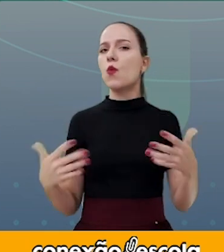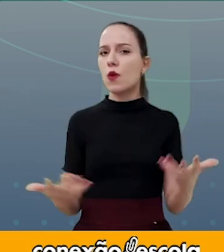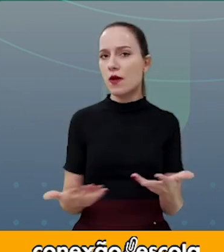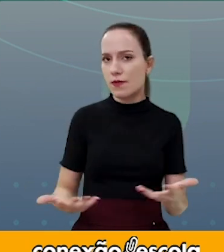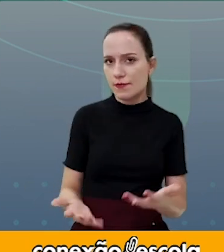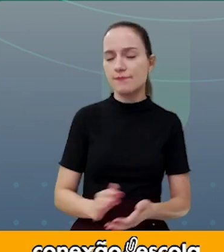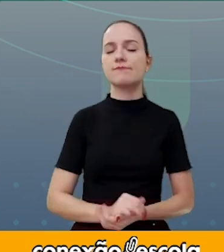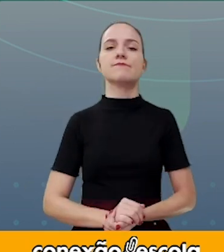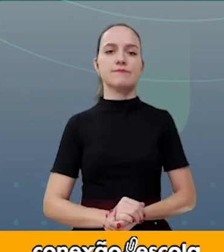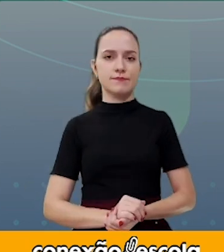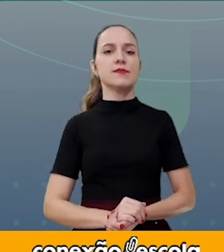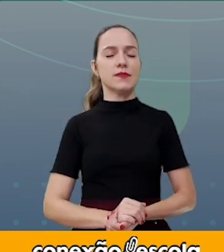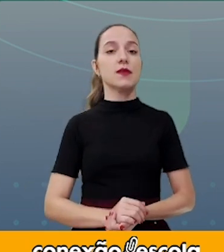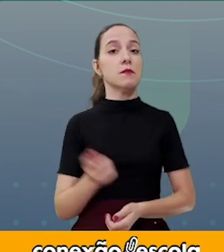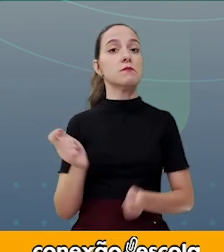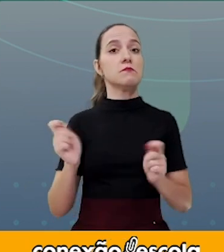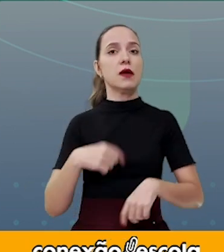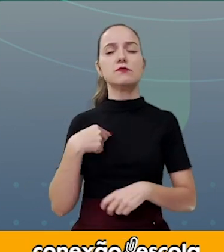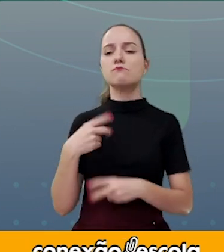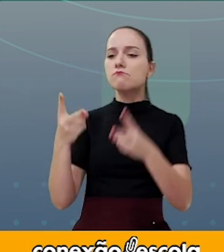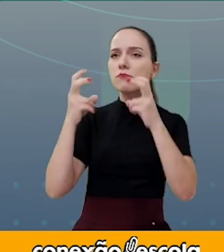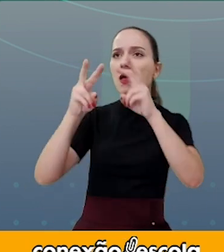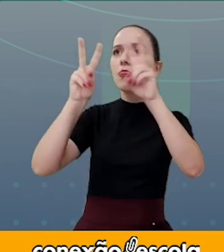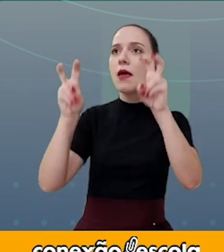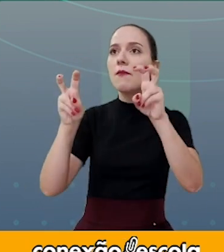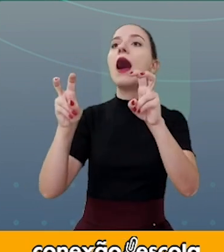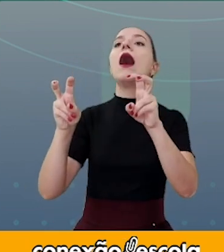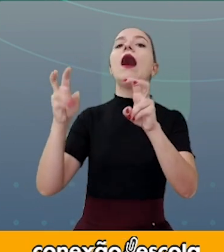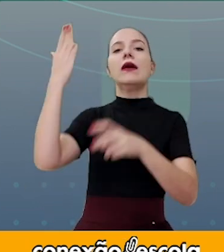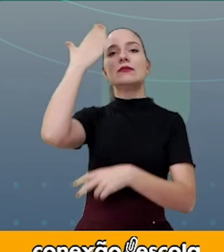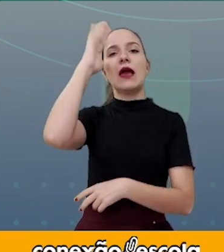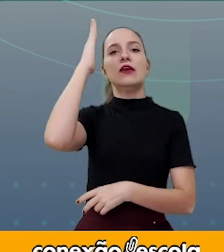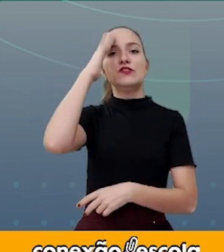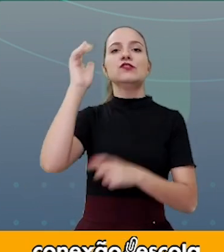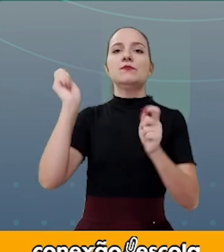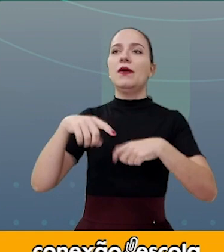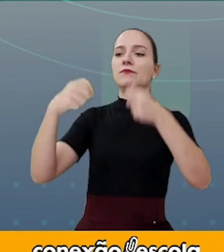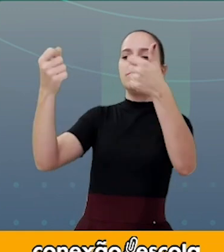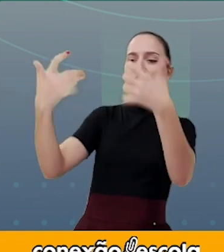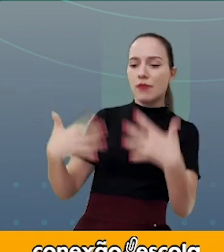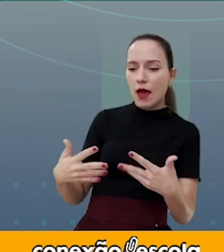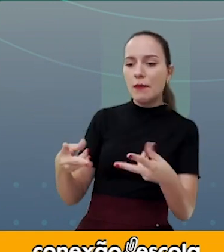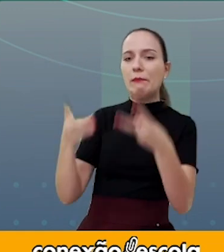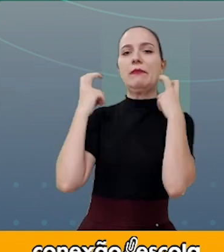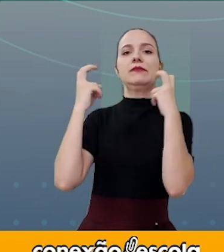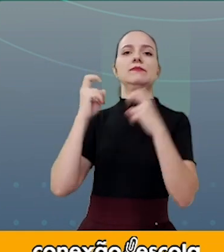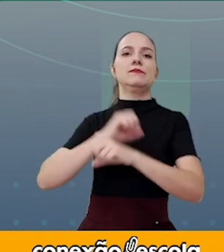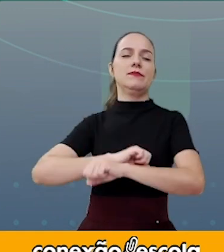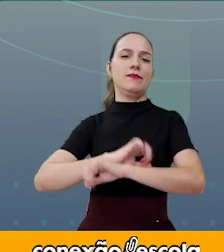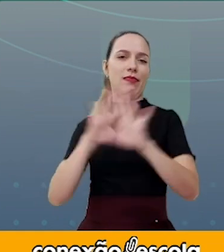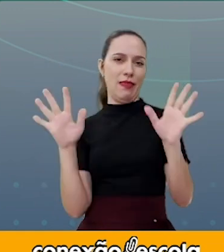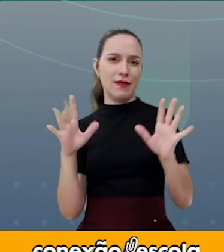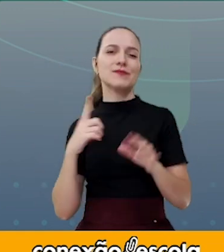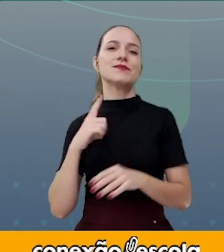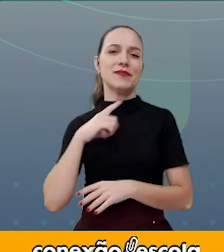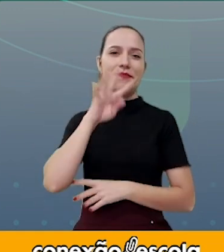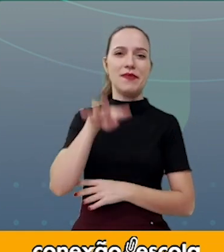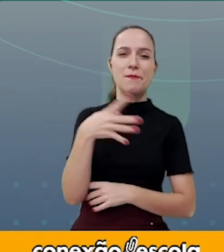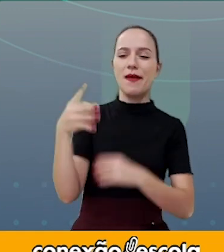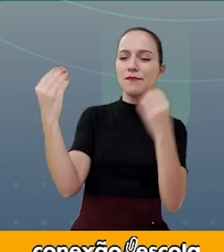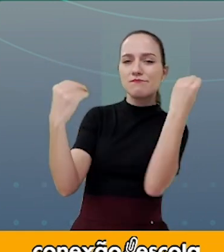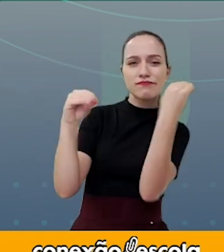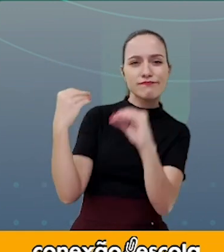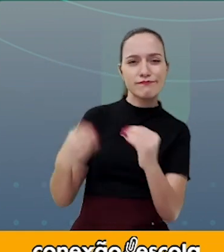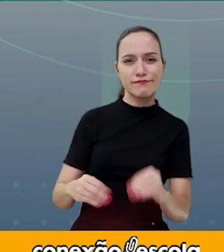serão apresentados. É como se eu estivesse explicando sobre o que eu vou apresentar lá dentro da